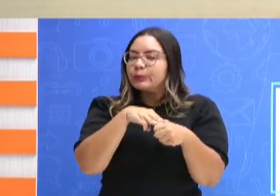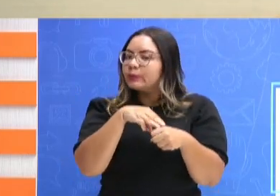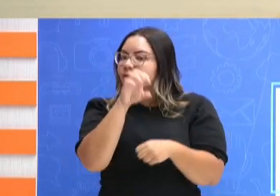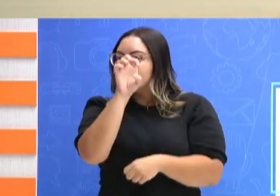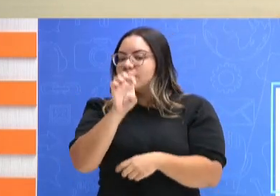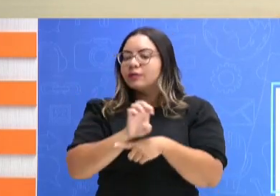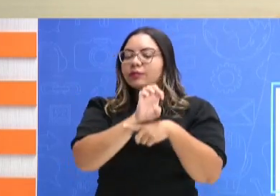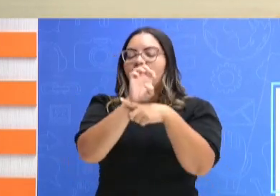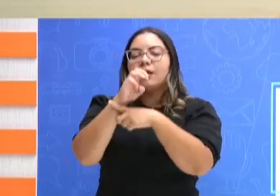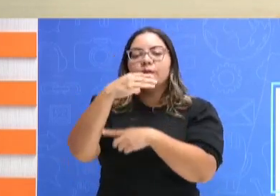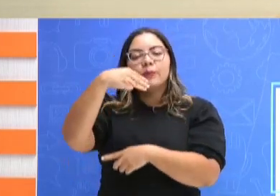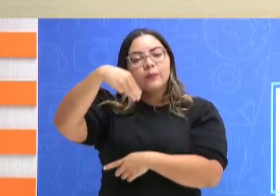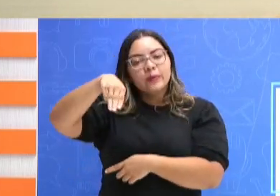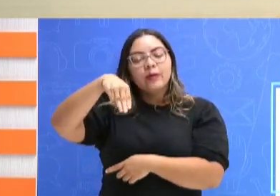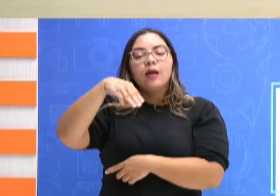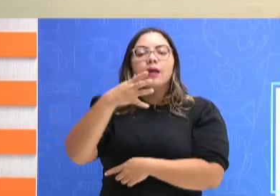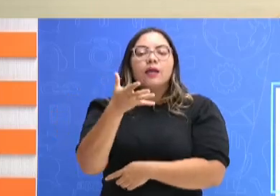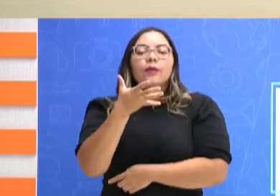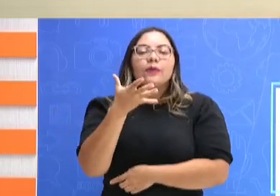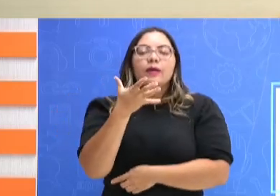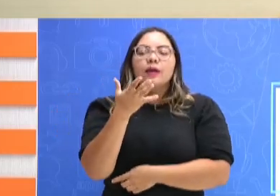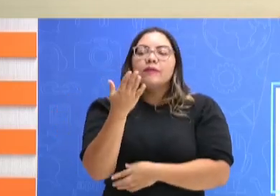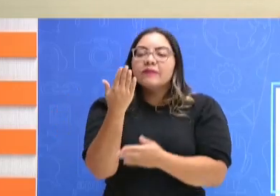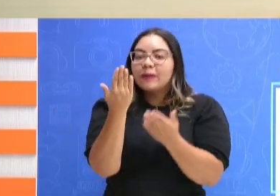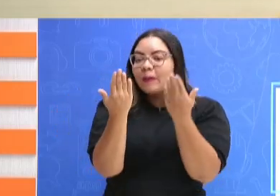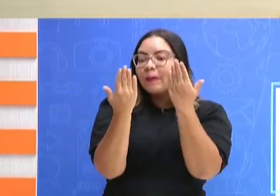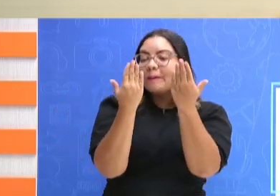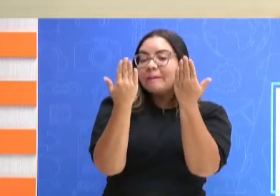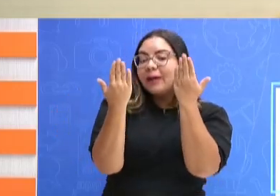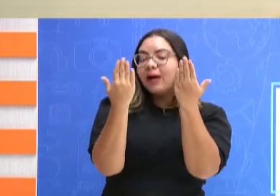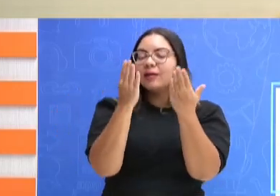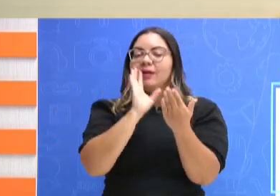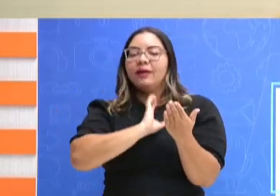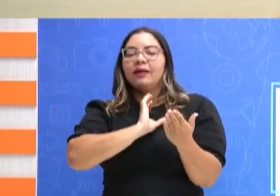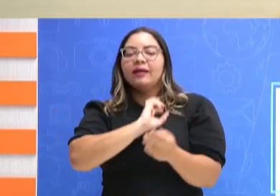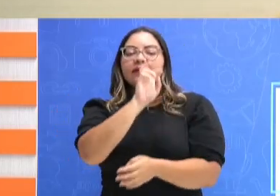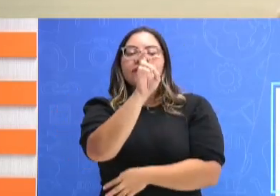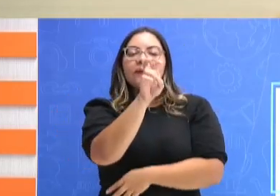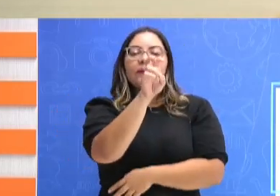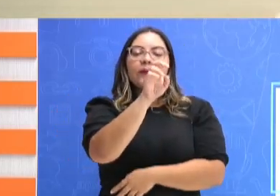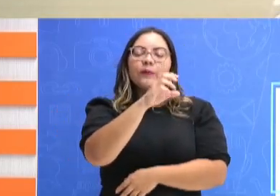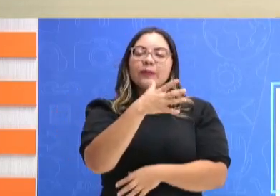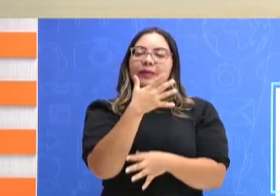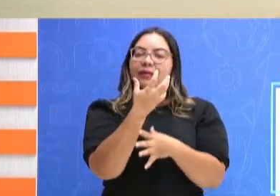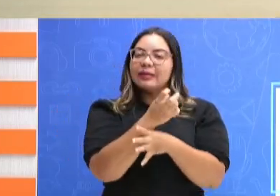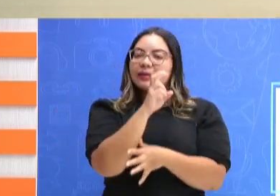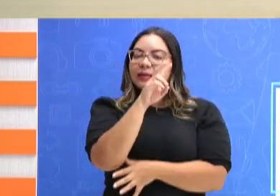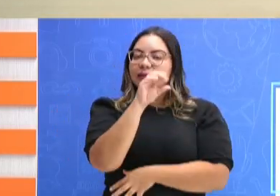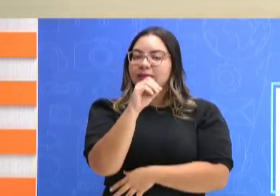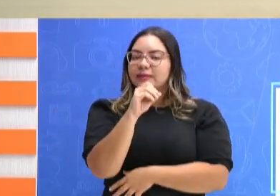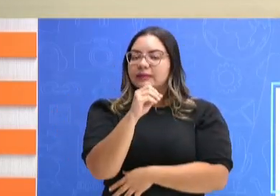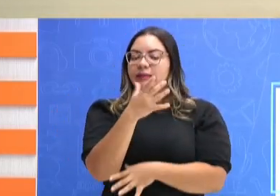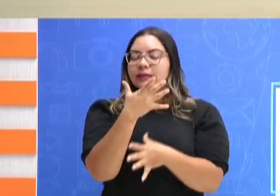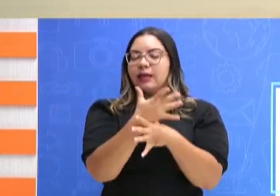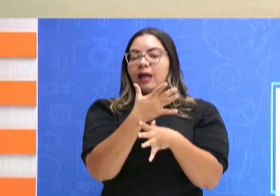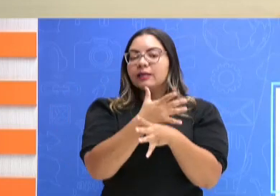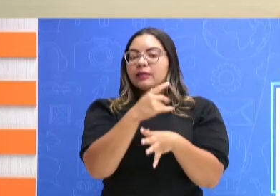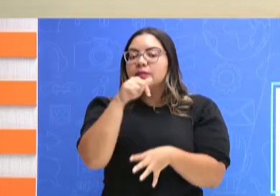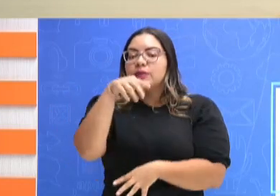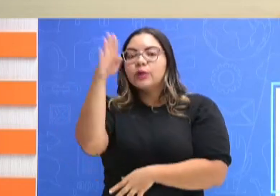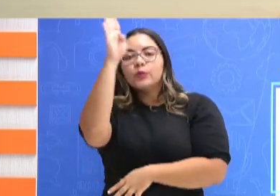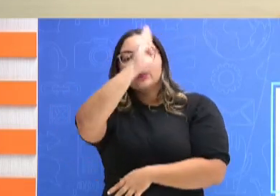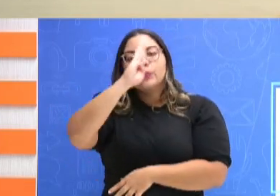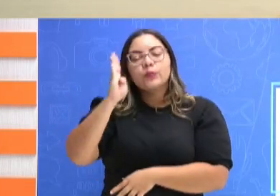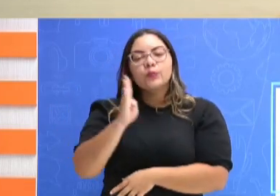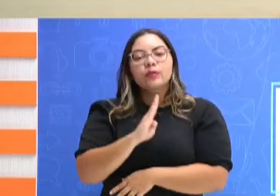Maranhão. E eu quero que a gente compare Caxias com as 5.570 cidades do Brasil. E logo que a